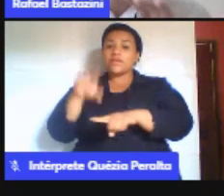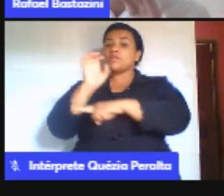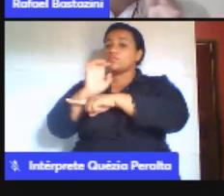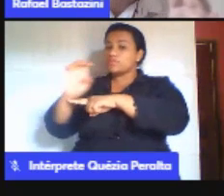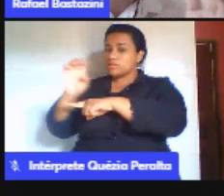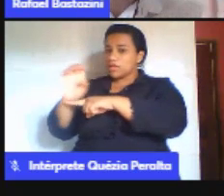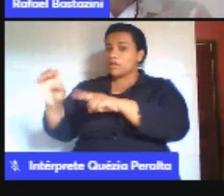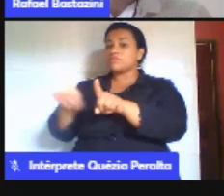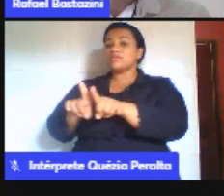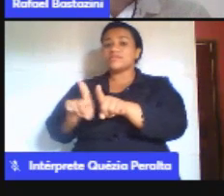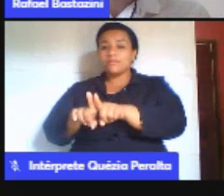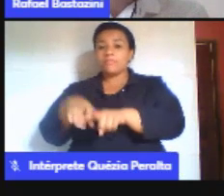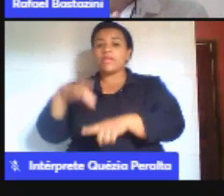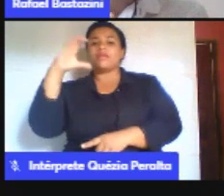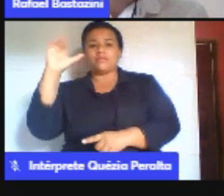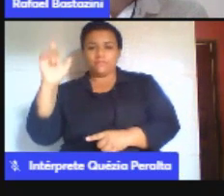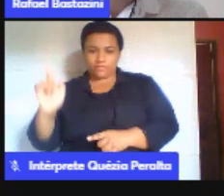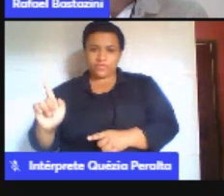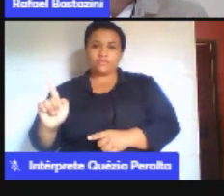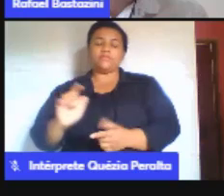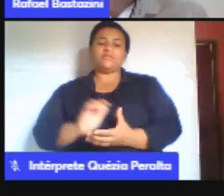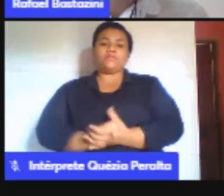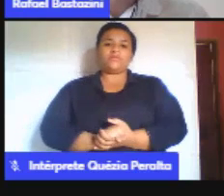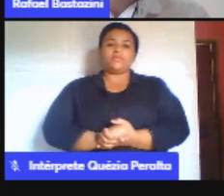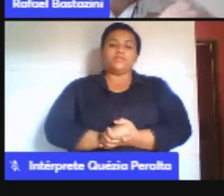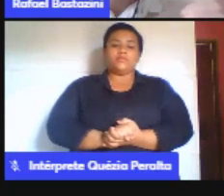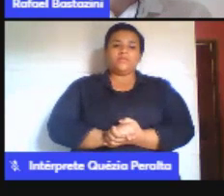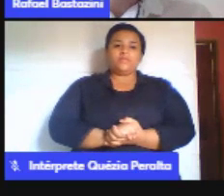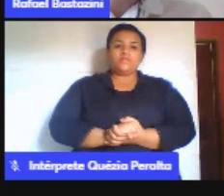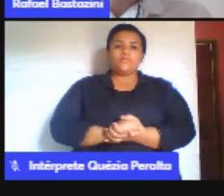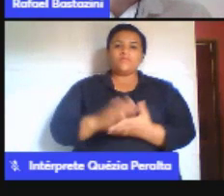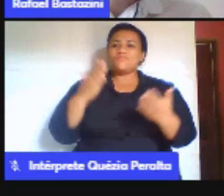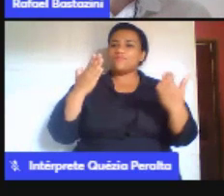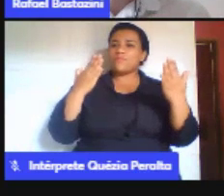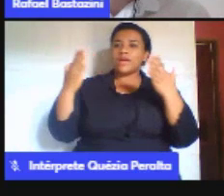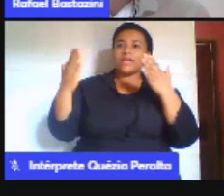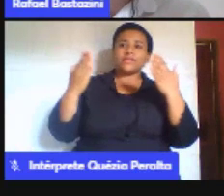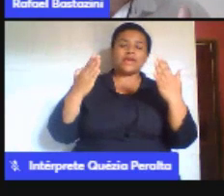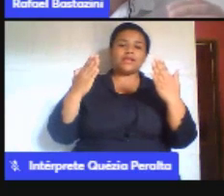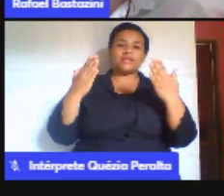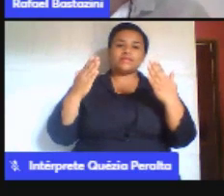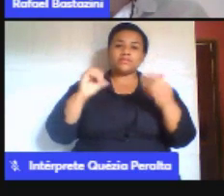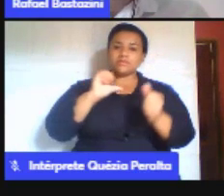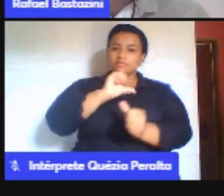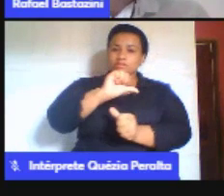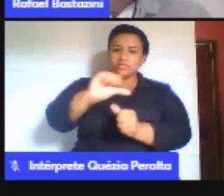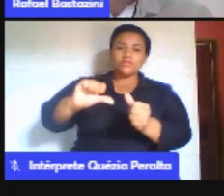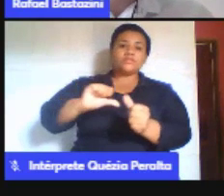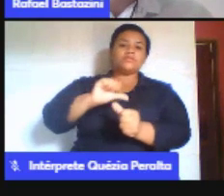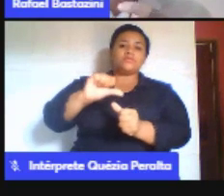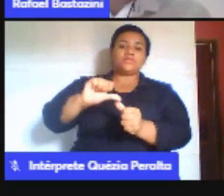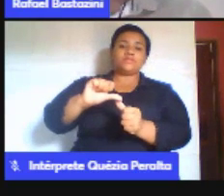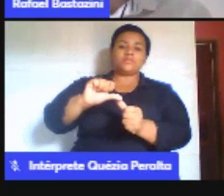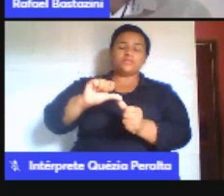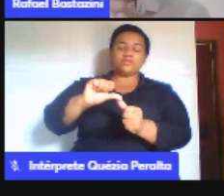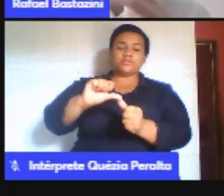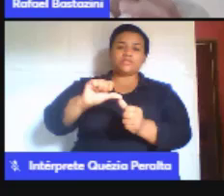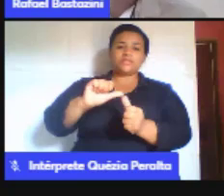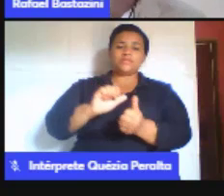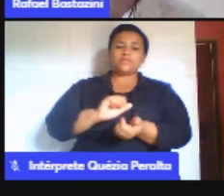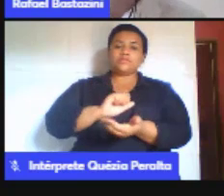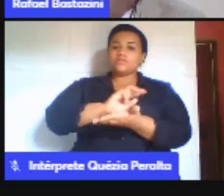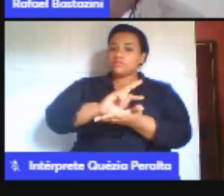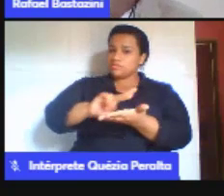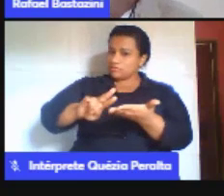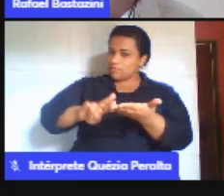Campo Grande. Então, a escala de análise nossa, ela parte, inclusive, do sujeito, porque pensa, com esse tanto